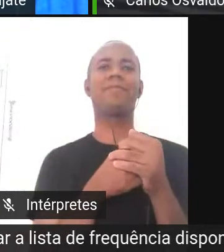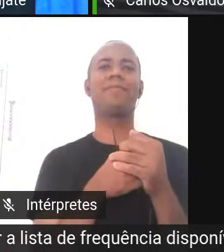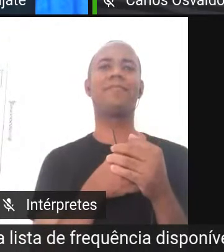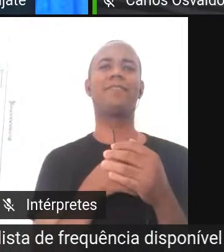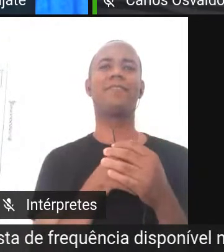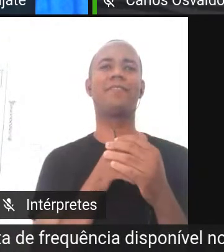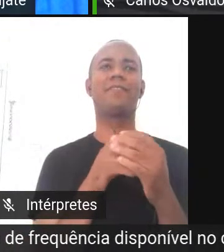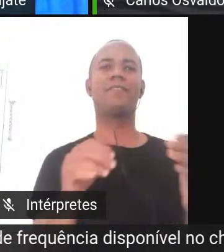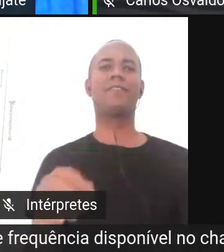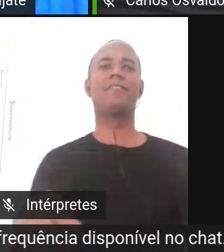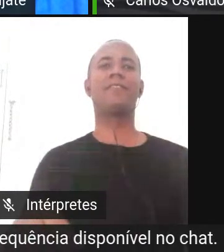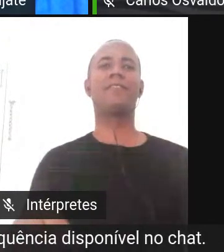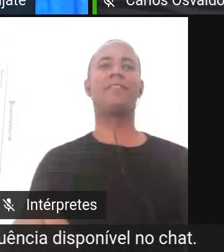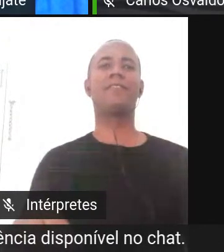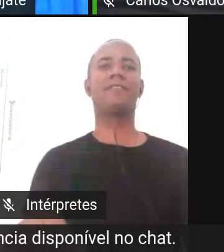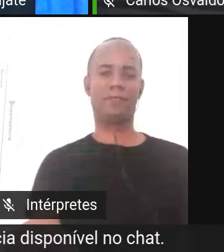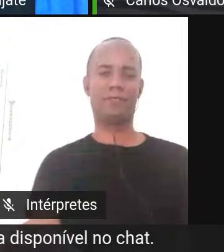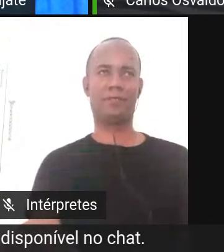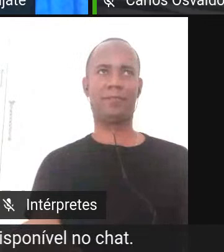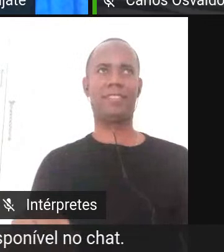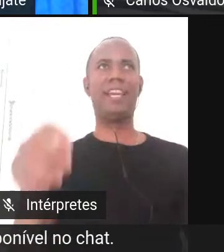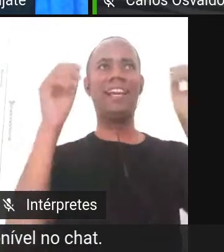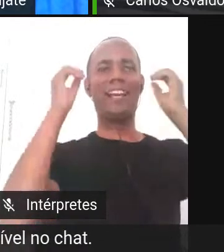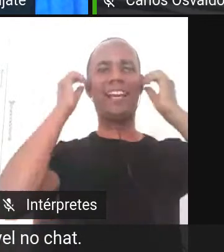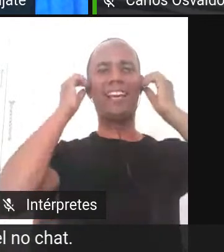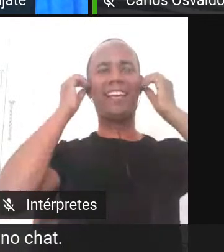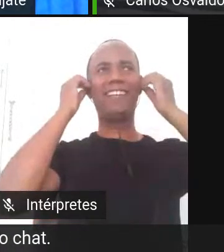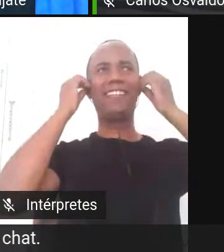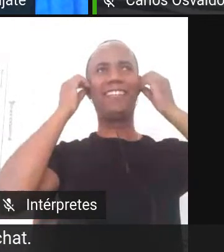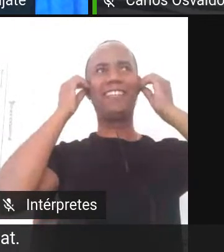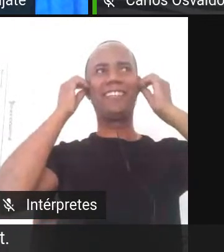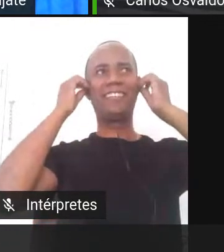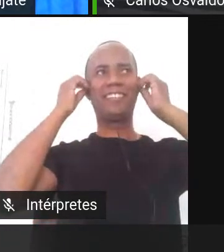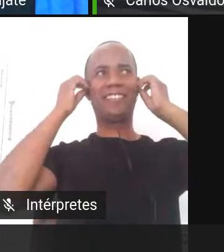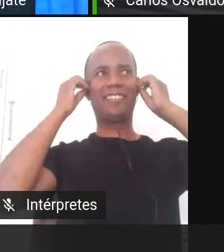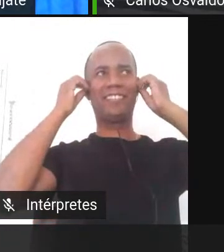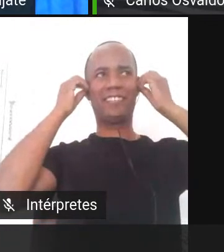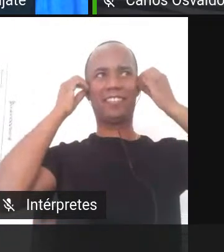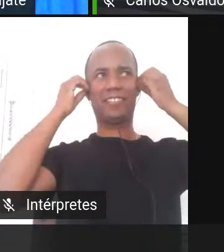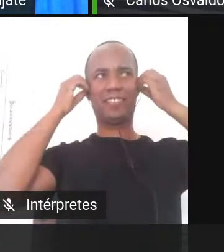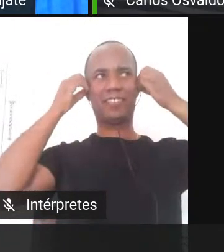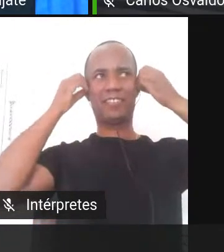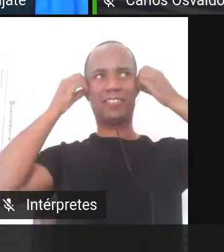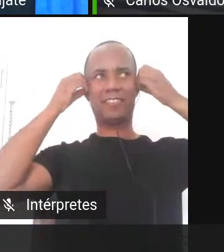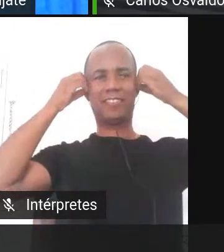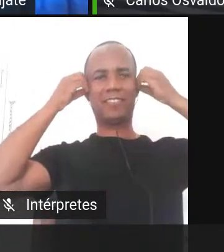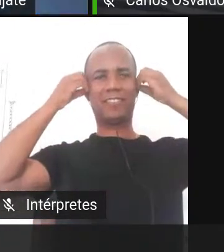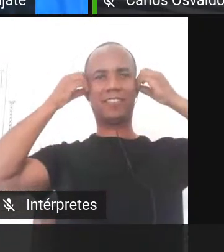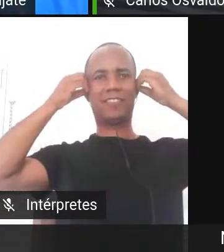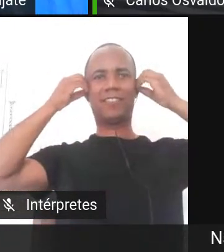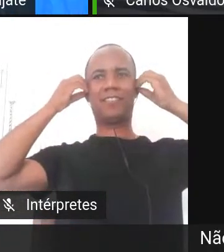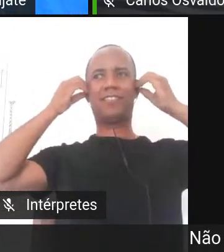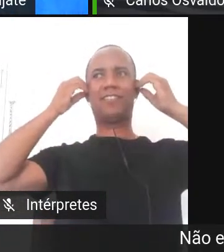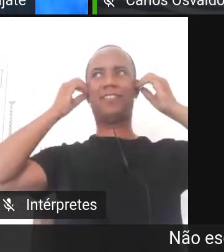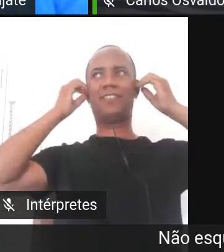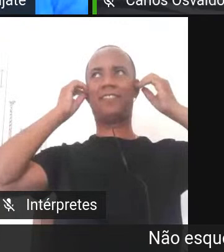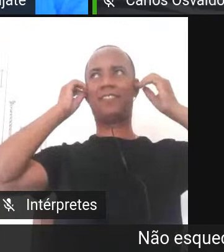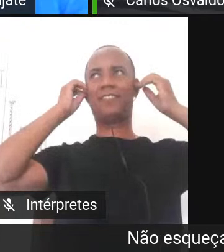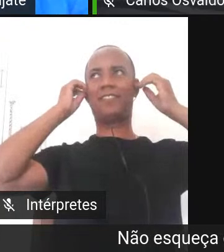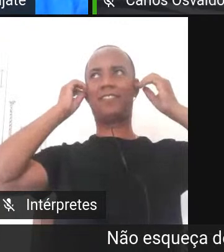Sim, é exatamente o que eu estou a dizer. Que essas definições por si só já são coloniais. Então, depois falar de uma